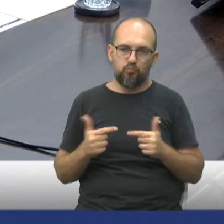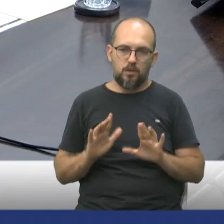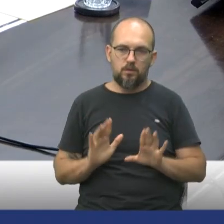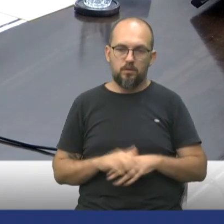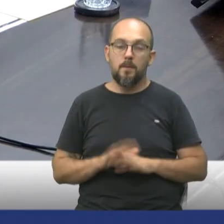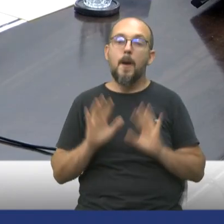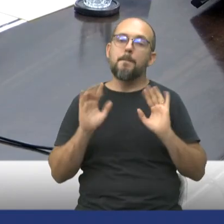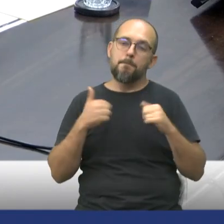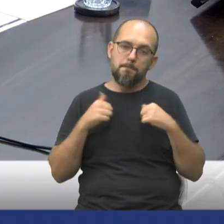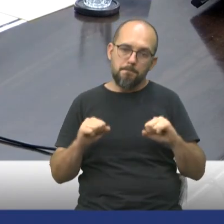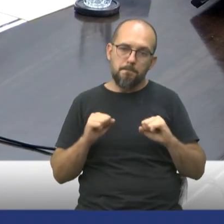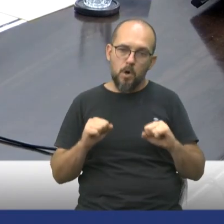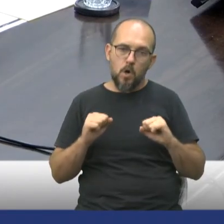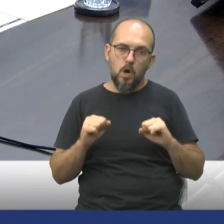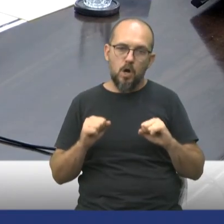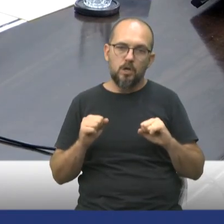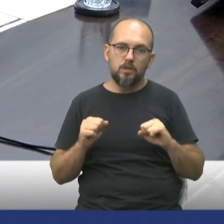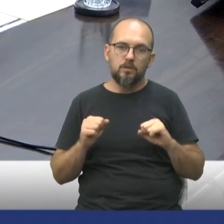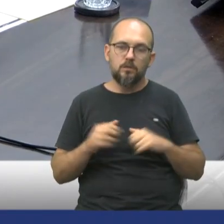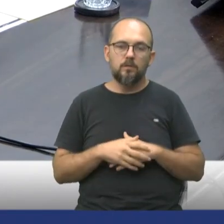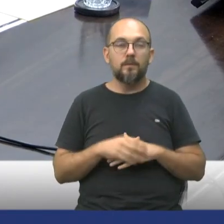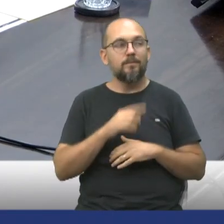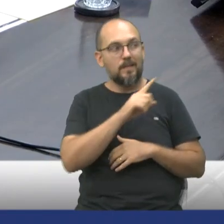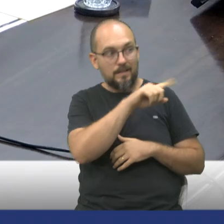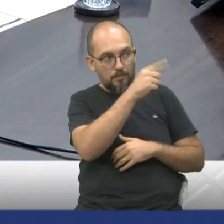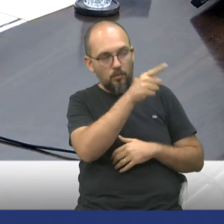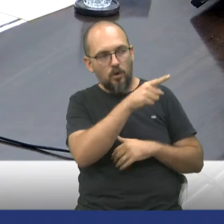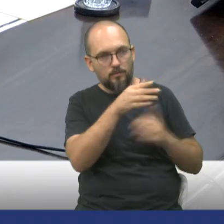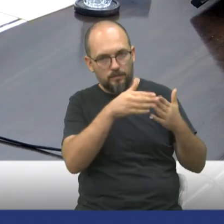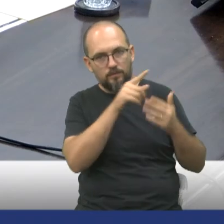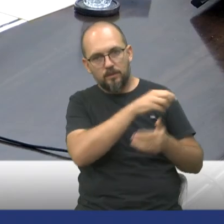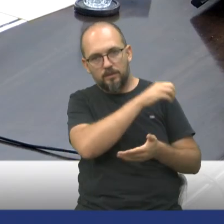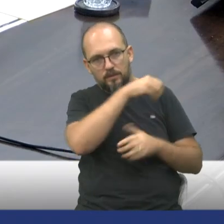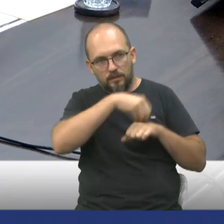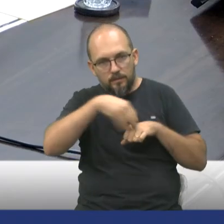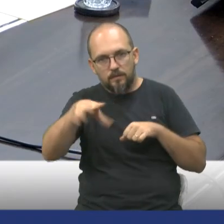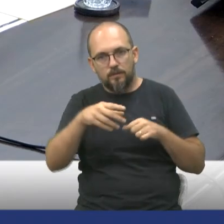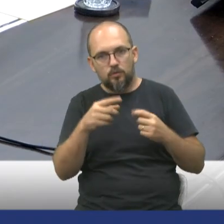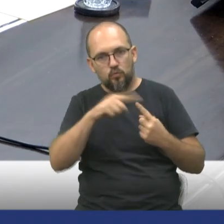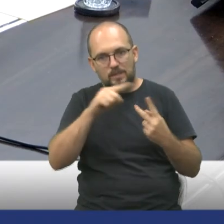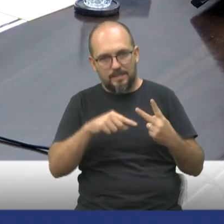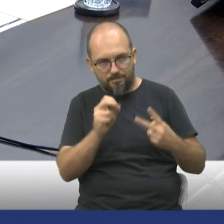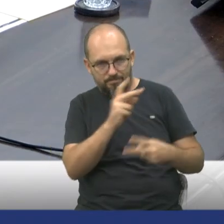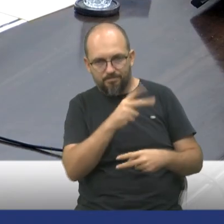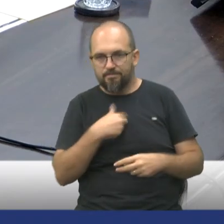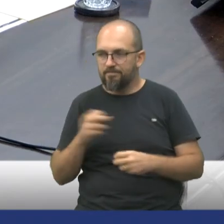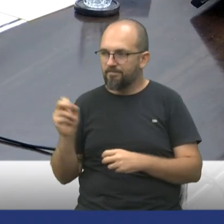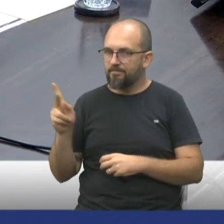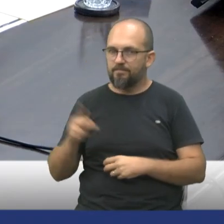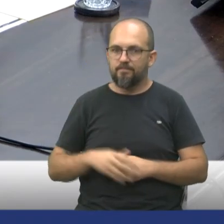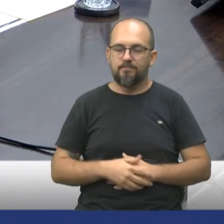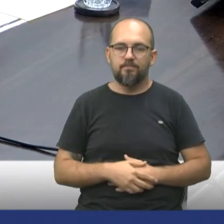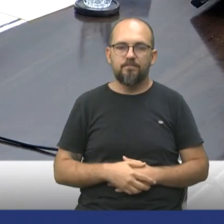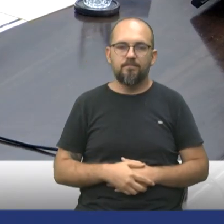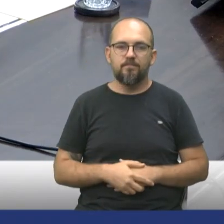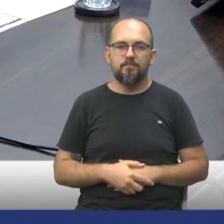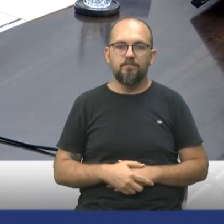mas a gente pode... A próxima, então, você faz uma gentileza de trazer para nós essas duas. Ok. Tá